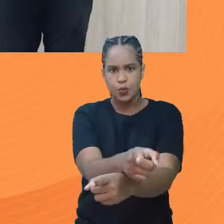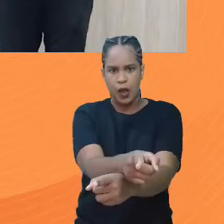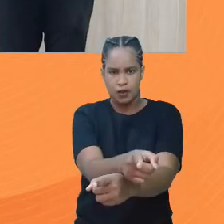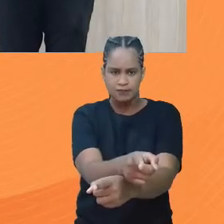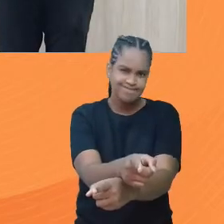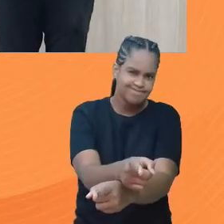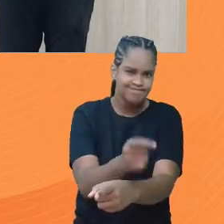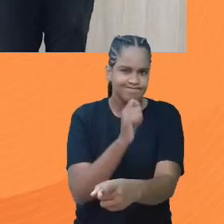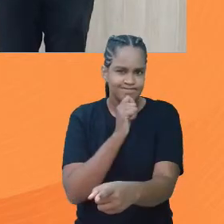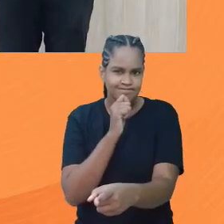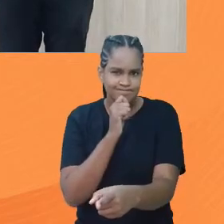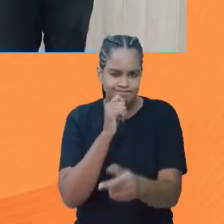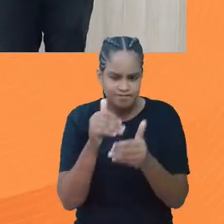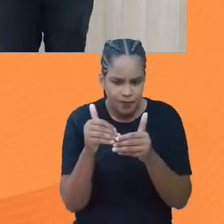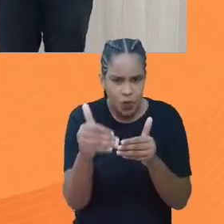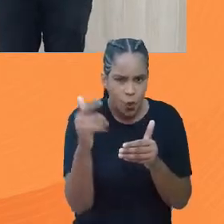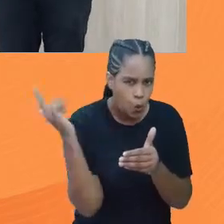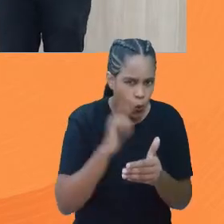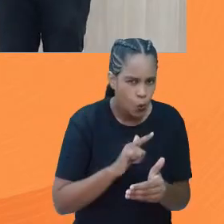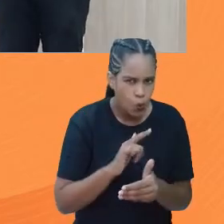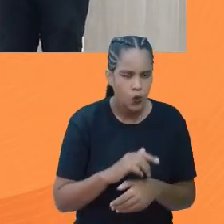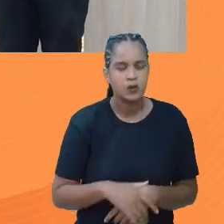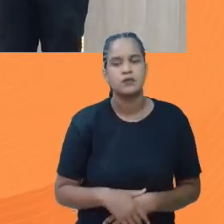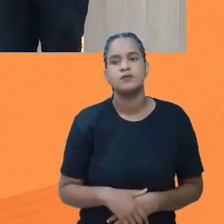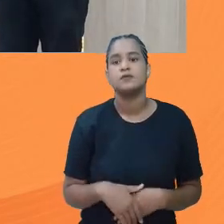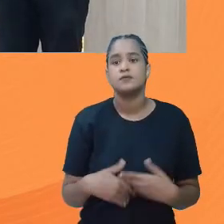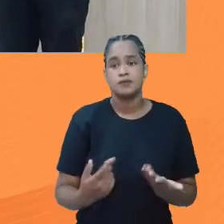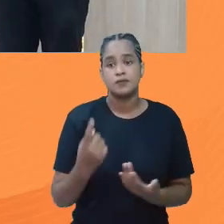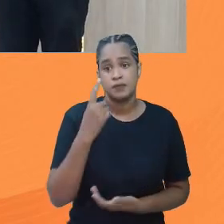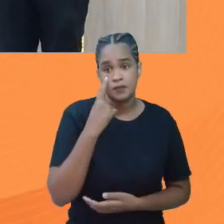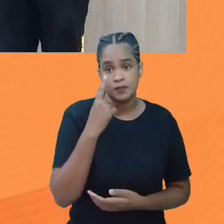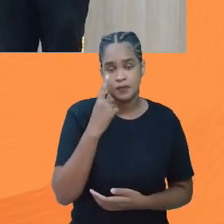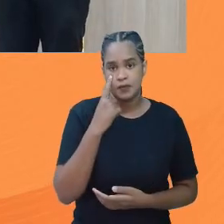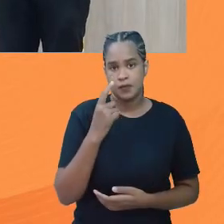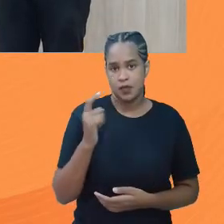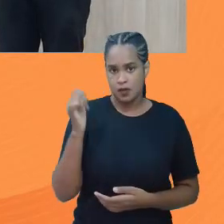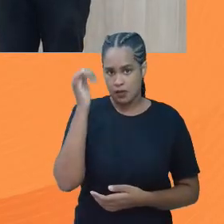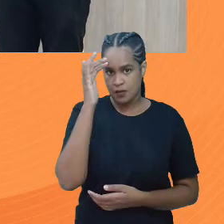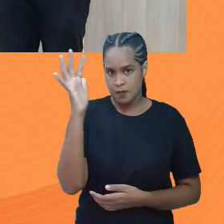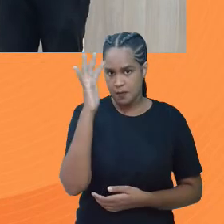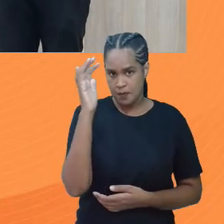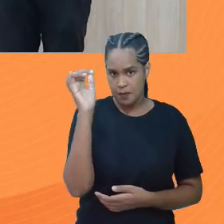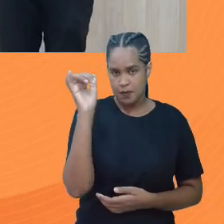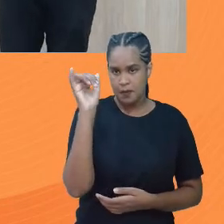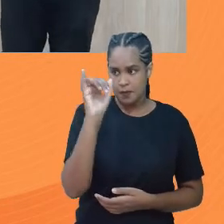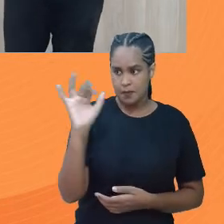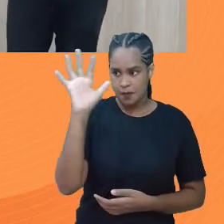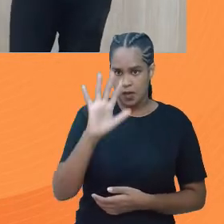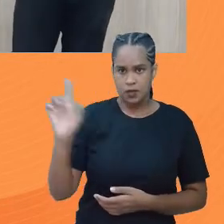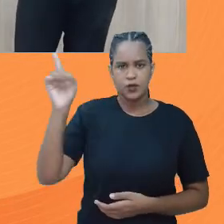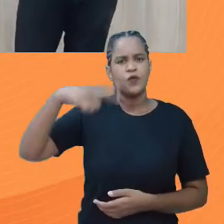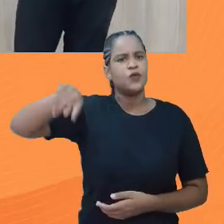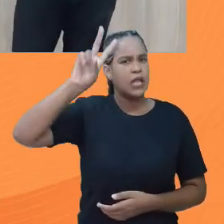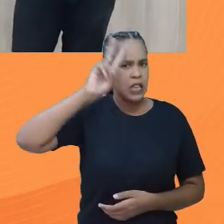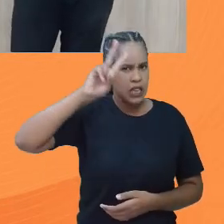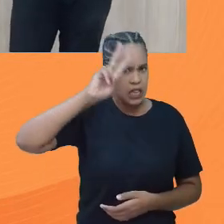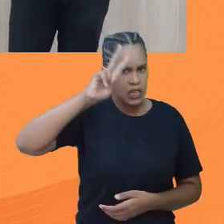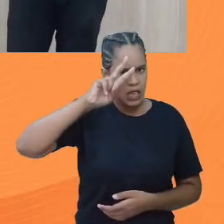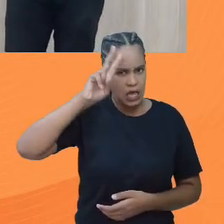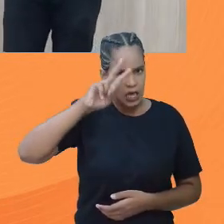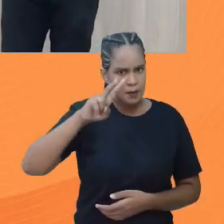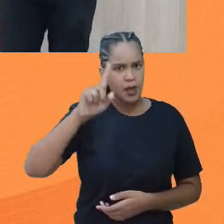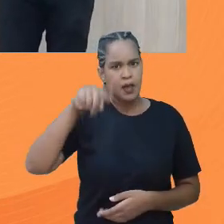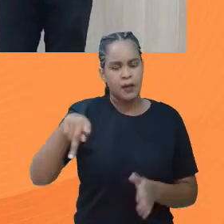classificação da nossa primeira imagem, que é o seguinte, ó. Vocês lembram desse esporte aí? Esse esporte